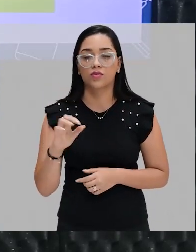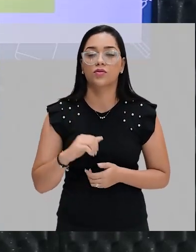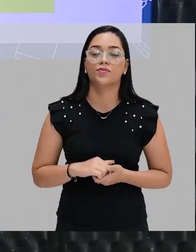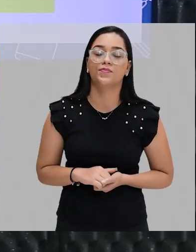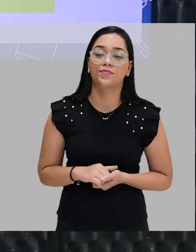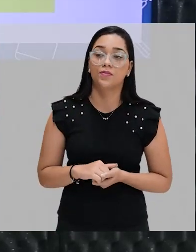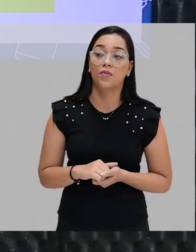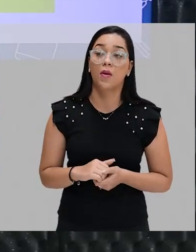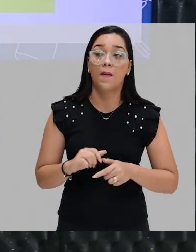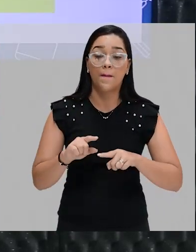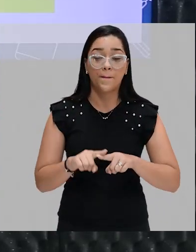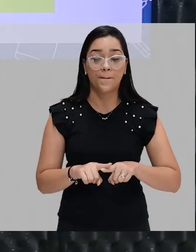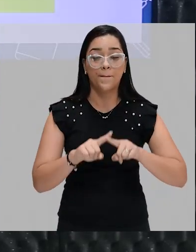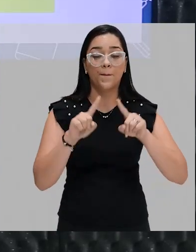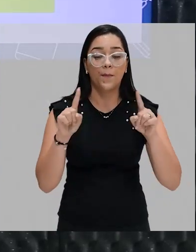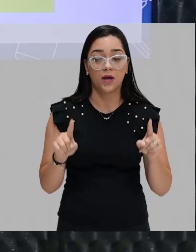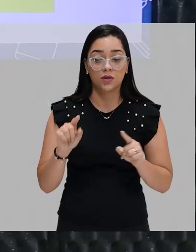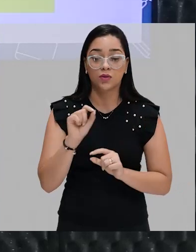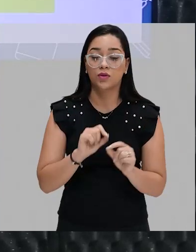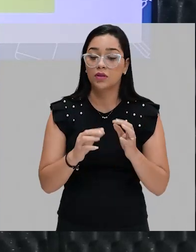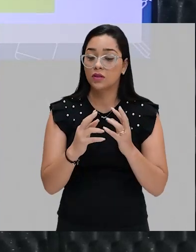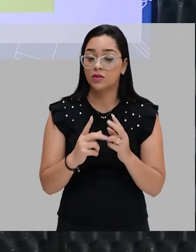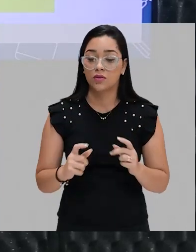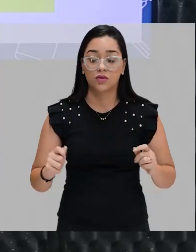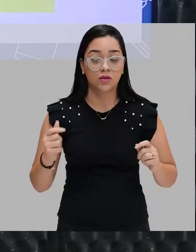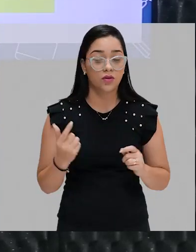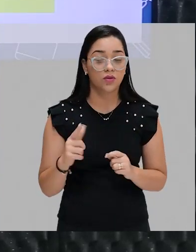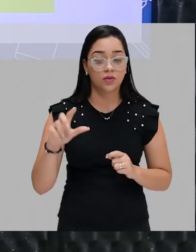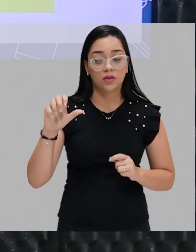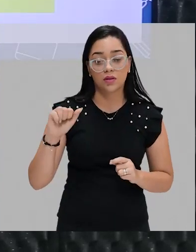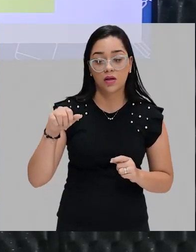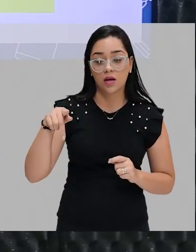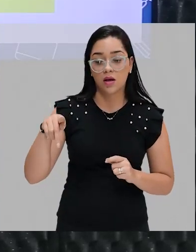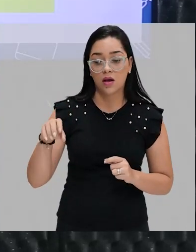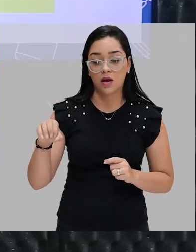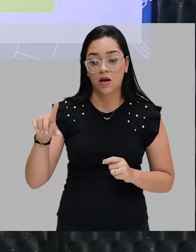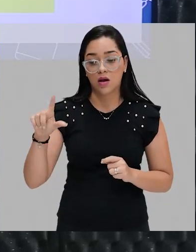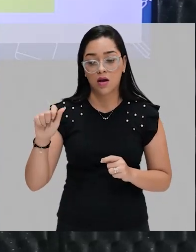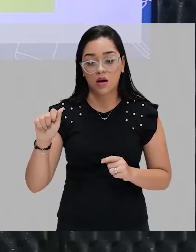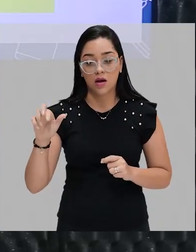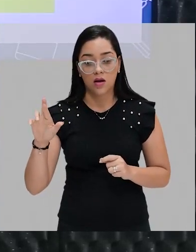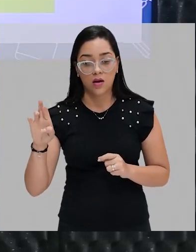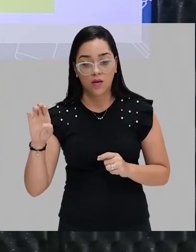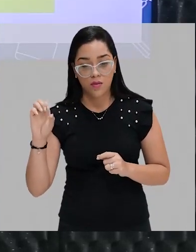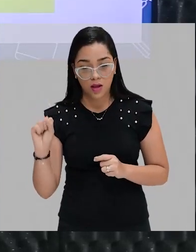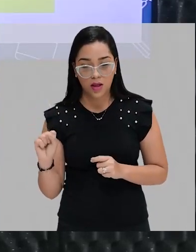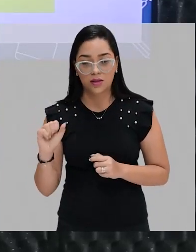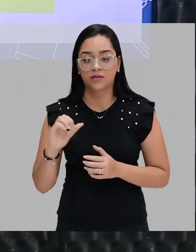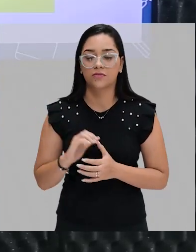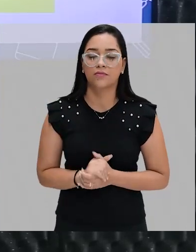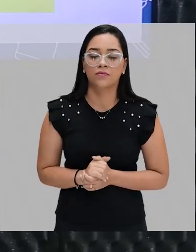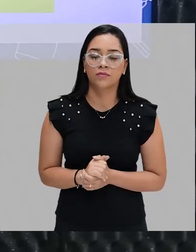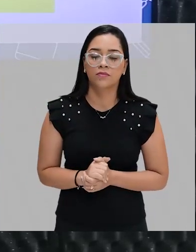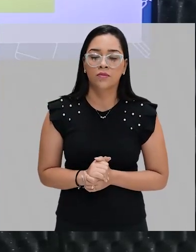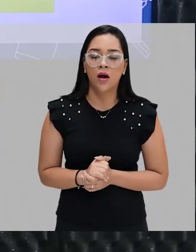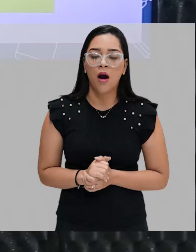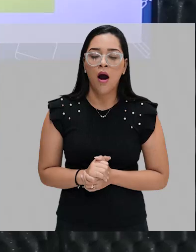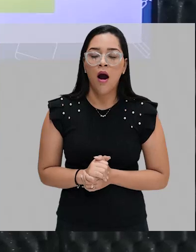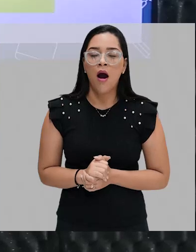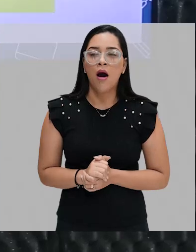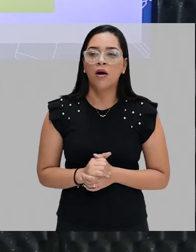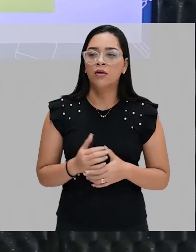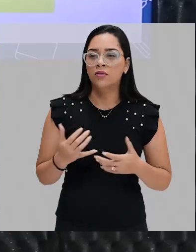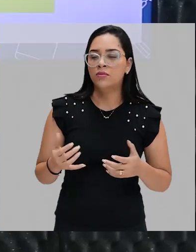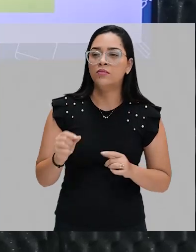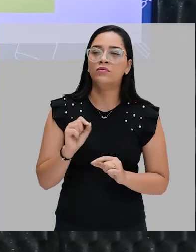certo? Porém, ela não dissolve substâncias apolares. Então,